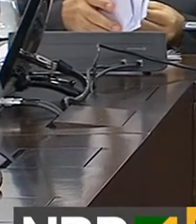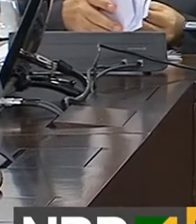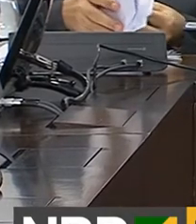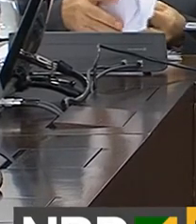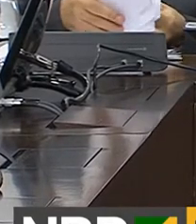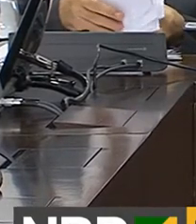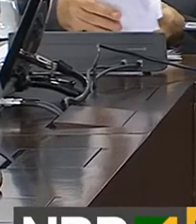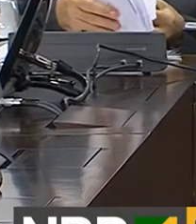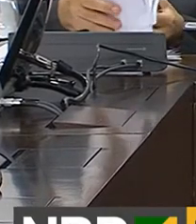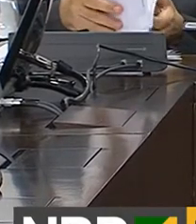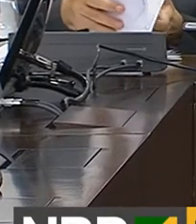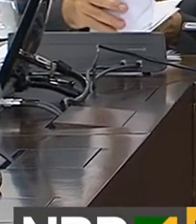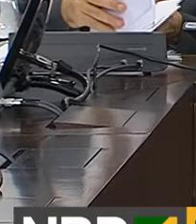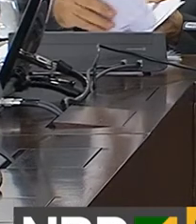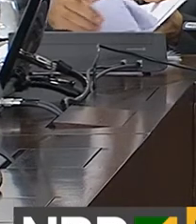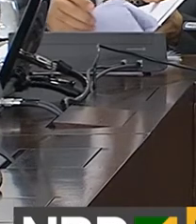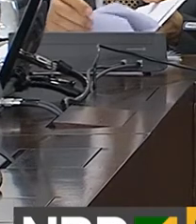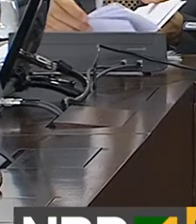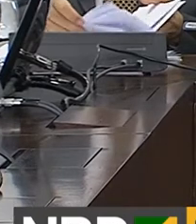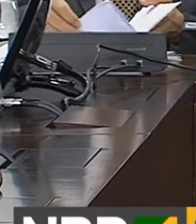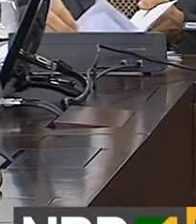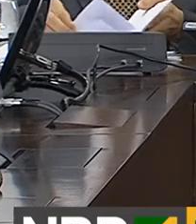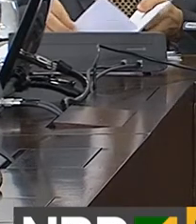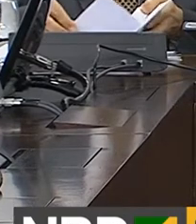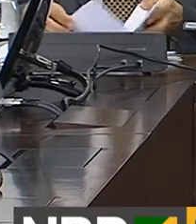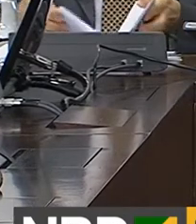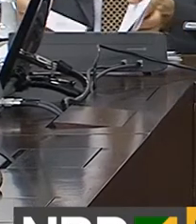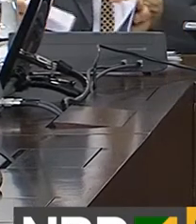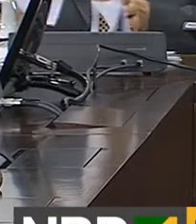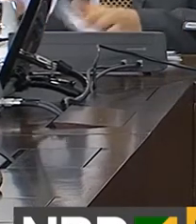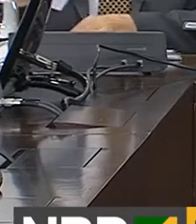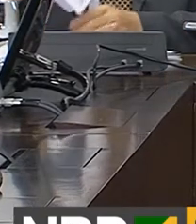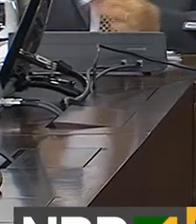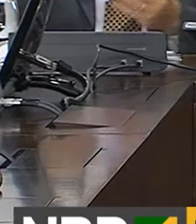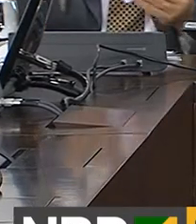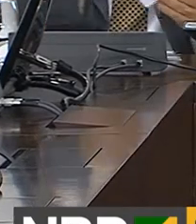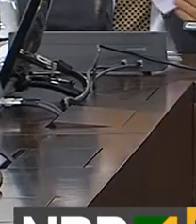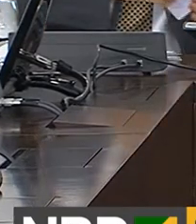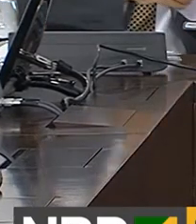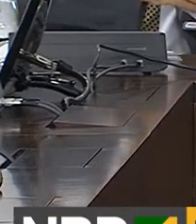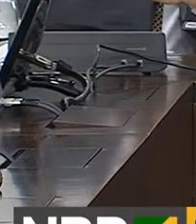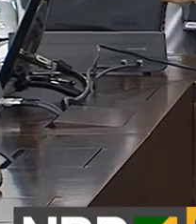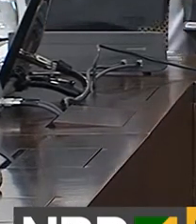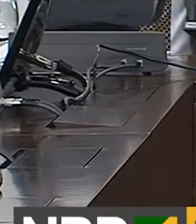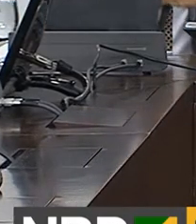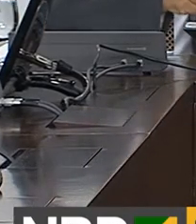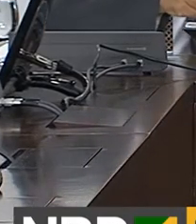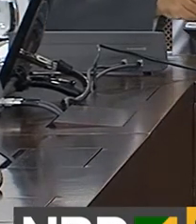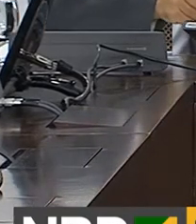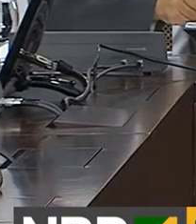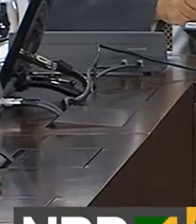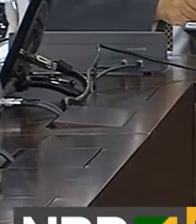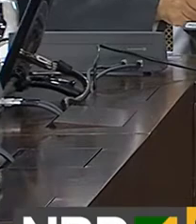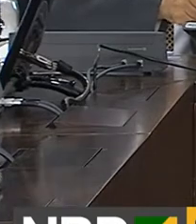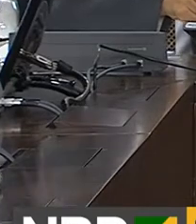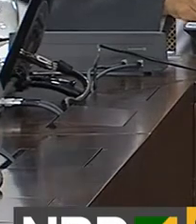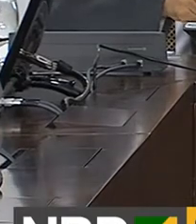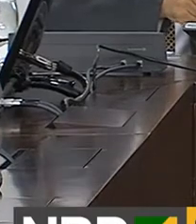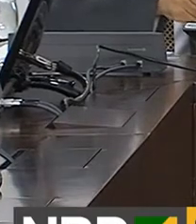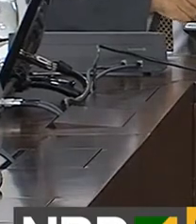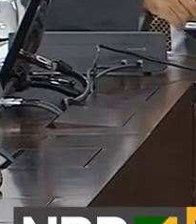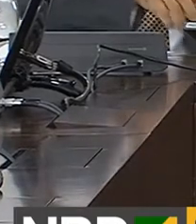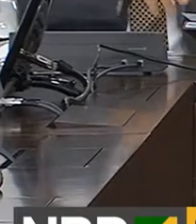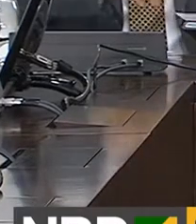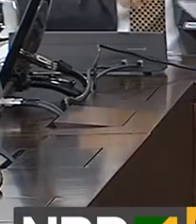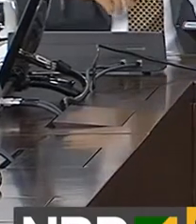nós estamos acompanhando ao vivo direto do palácio do planalto é reunião do presidente michel temer